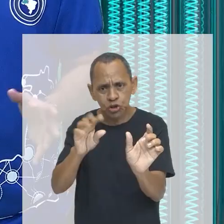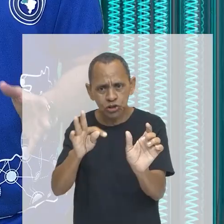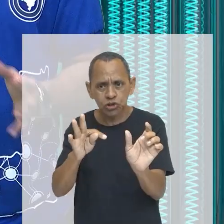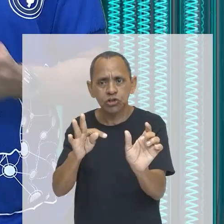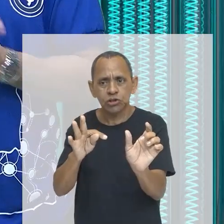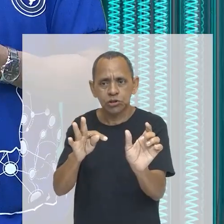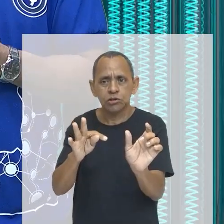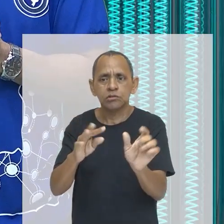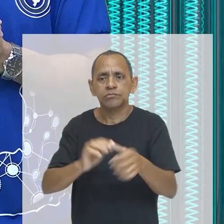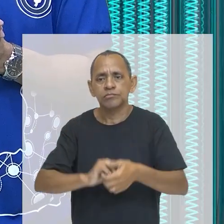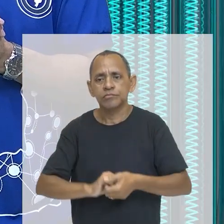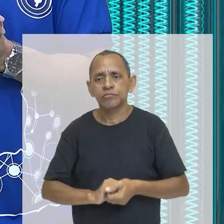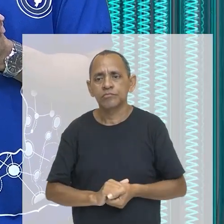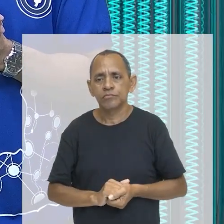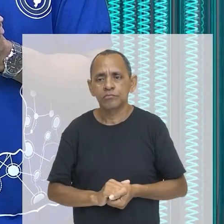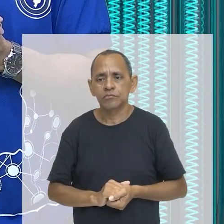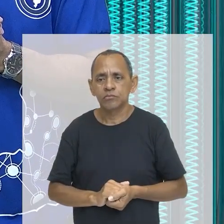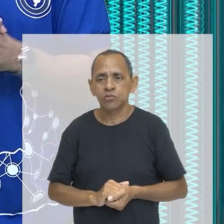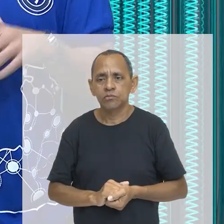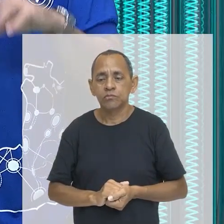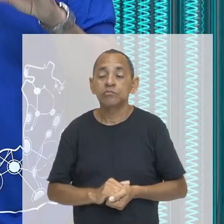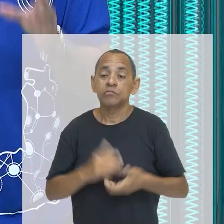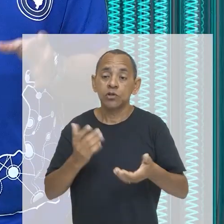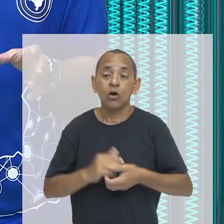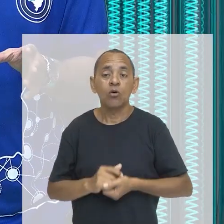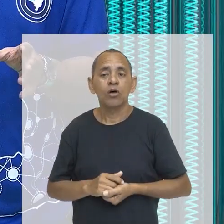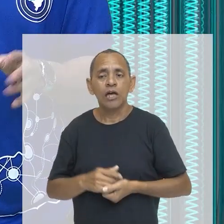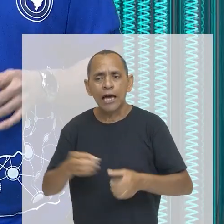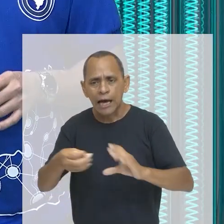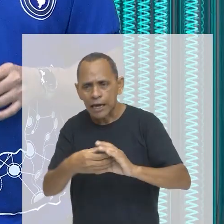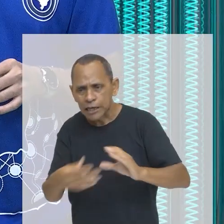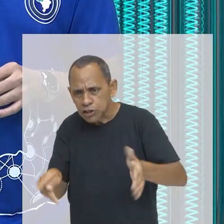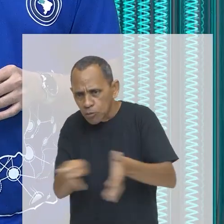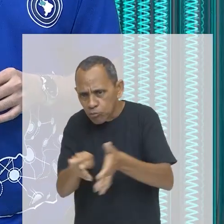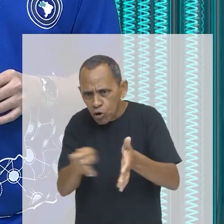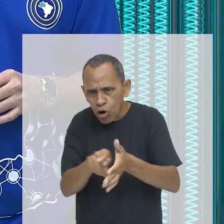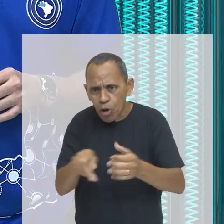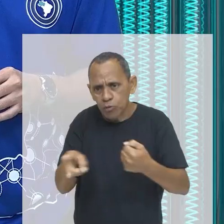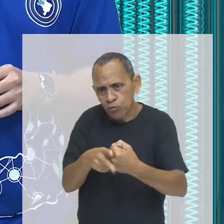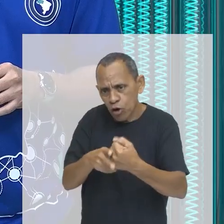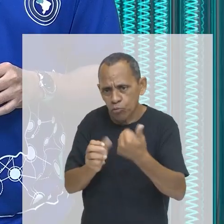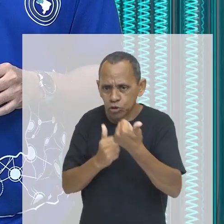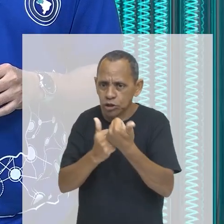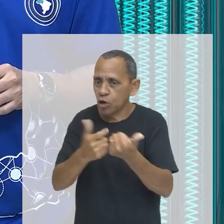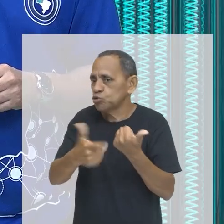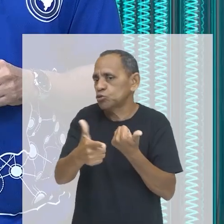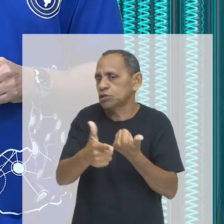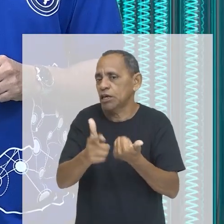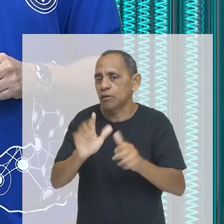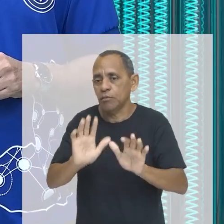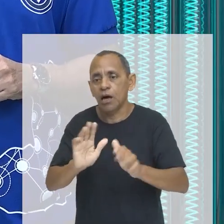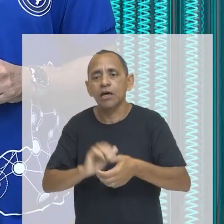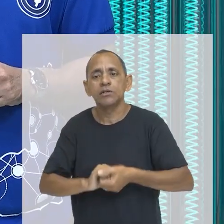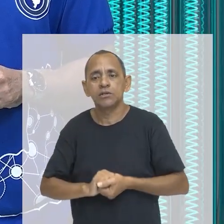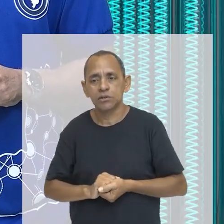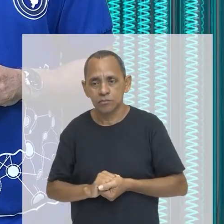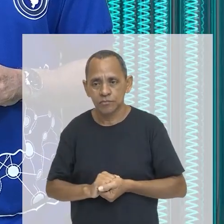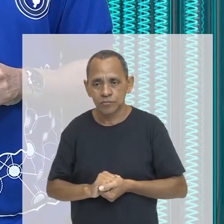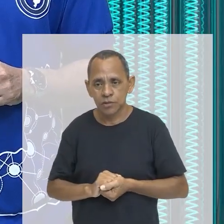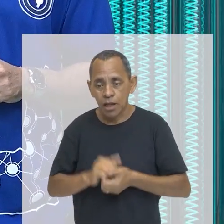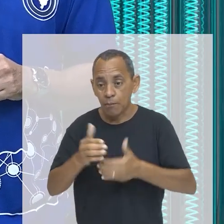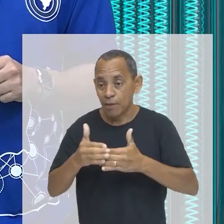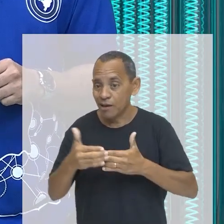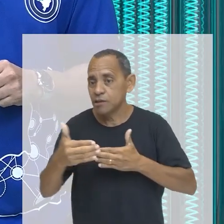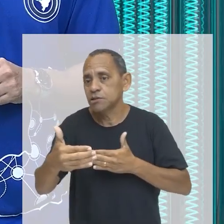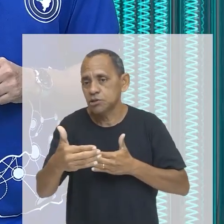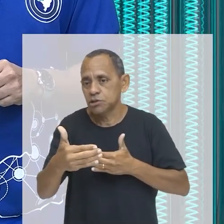não tem todas as características dos verbos modais. Se fosse um verbo modal, ele receberia a partícula de negação not, porque aí ele